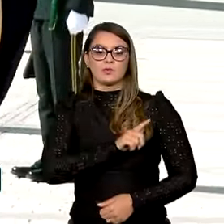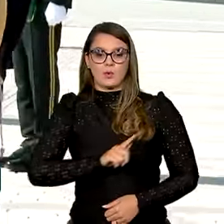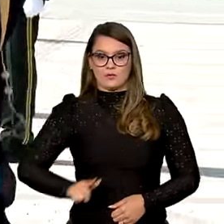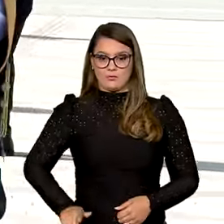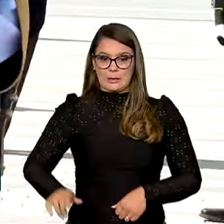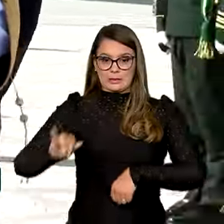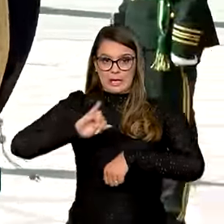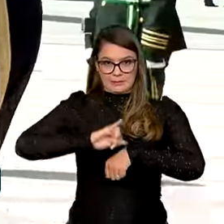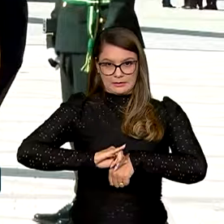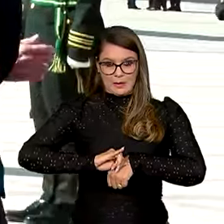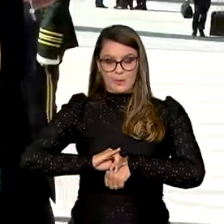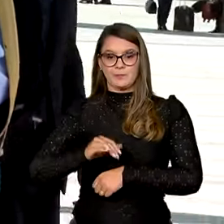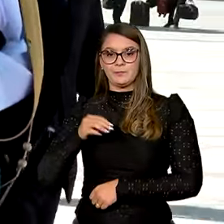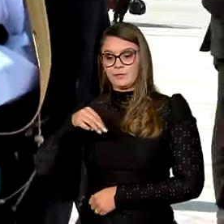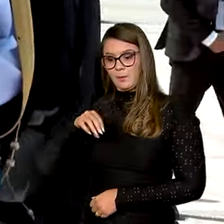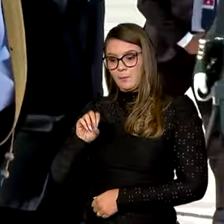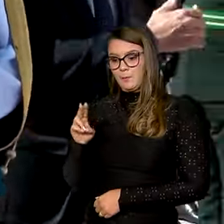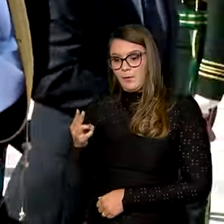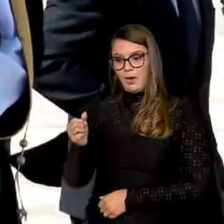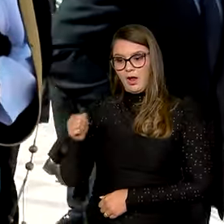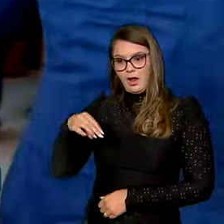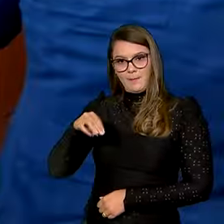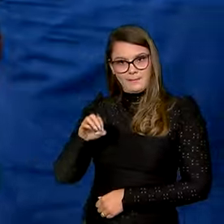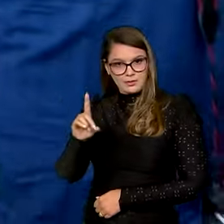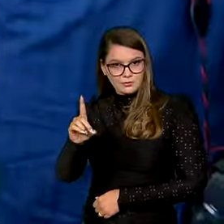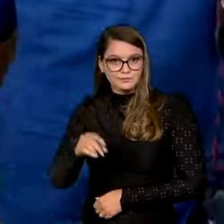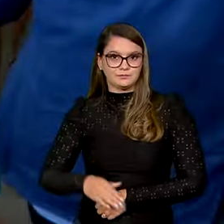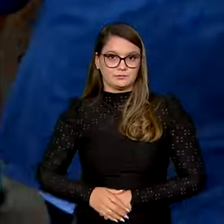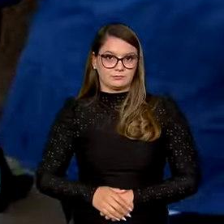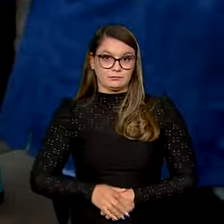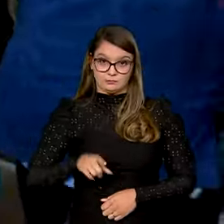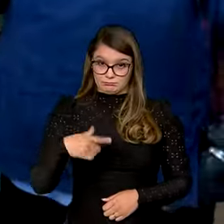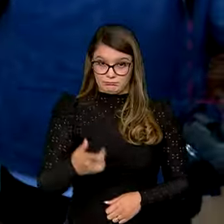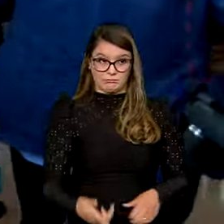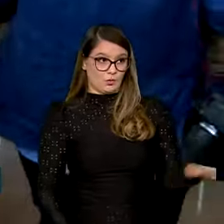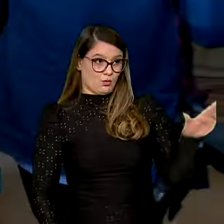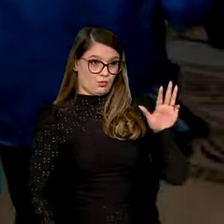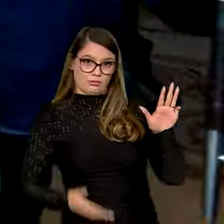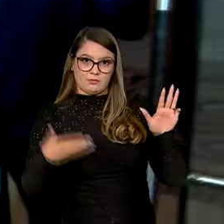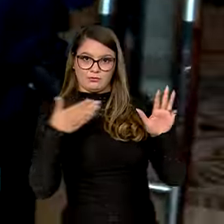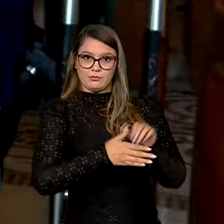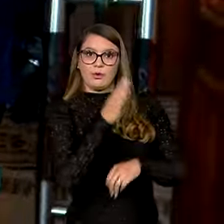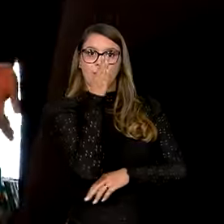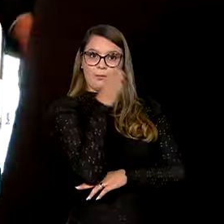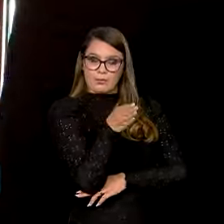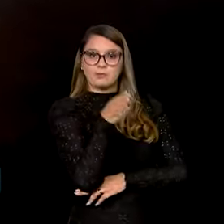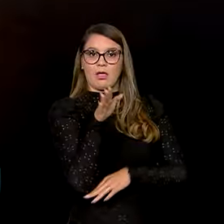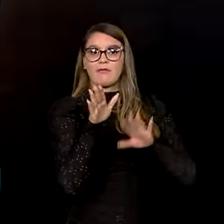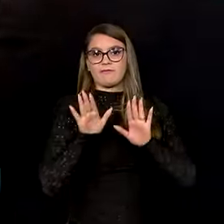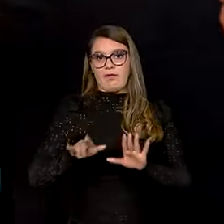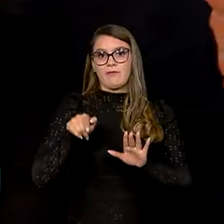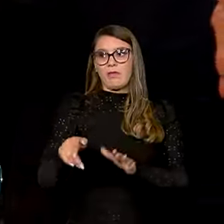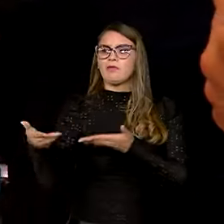capital da Arábia Saudita Mohammed Bin abdulaziz em seguida Lula se dirigiu ao hotel Onde ficará hospedado e